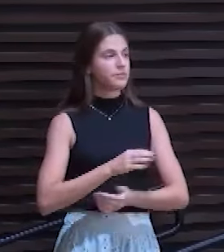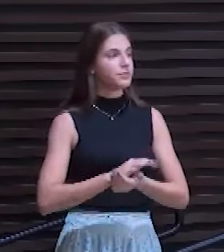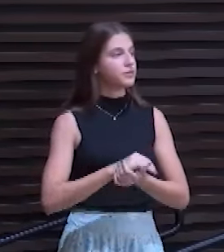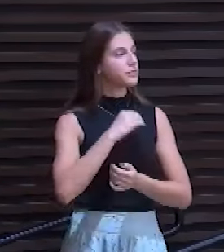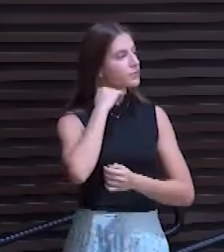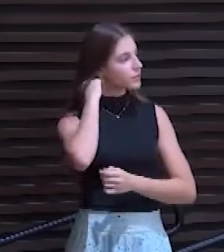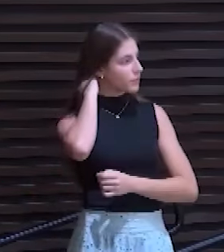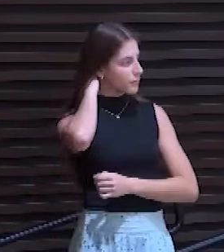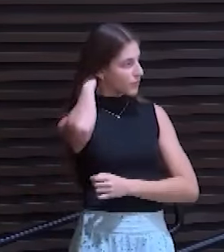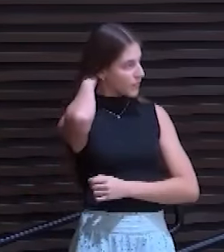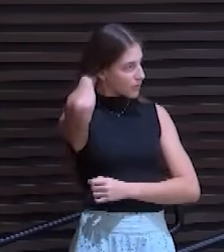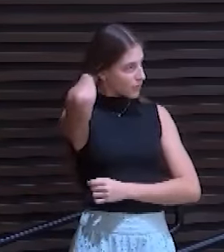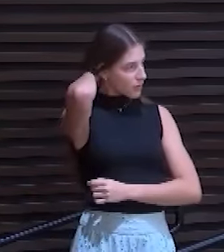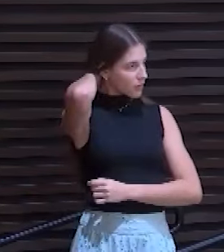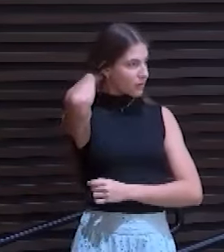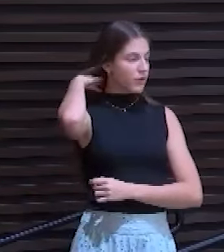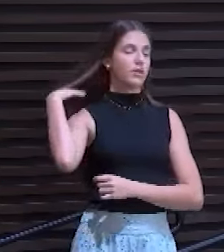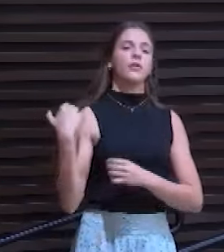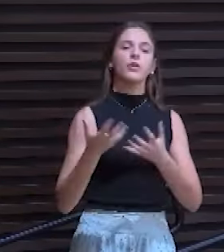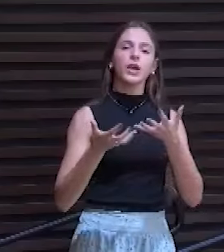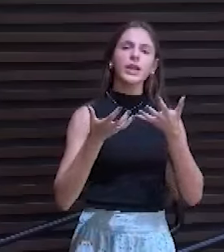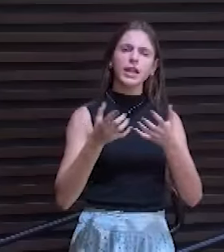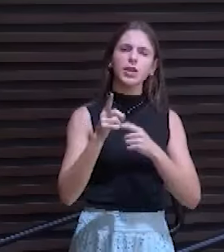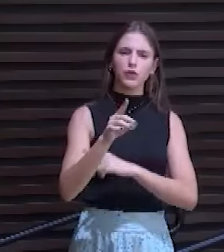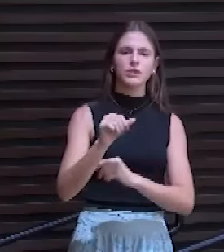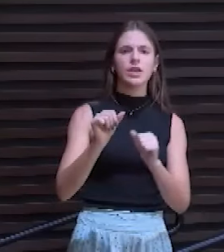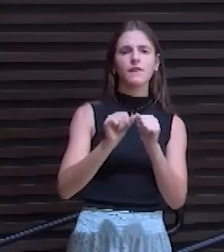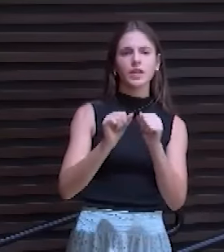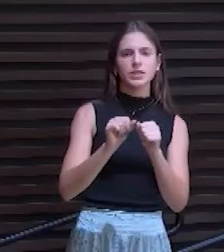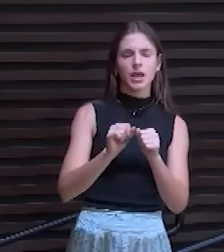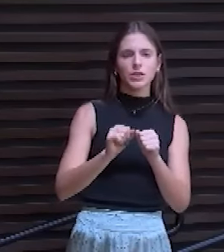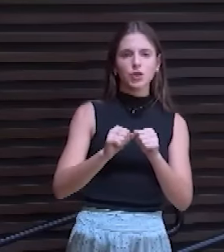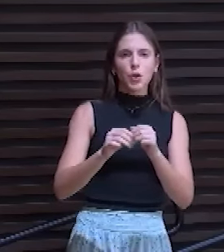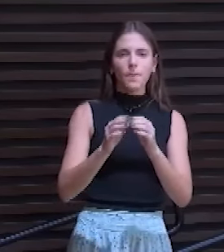fizesse essa oração específica hoje no seu coração.